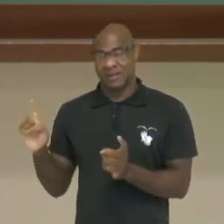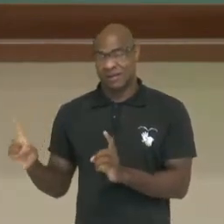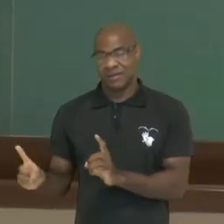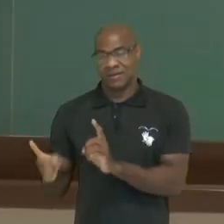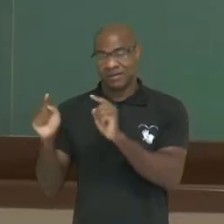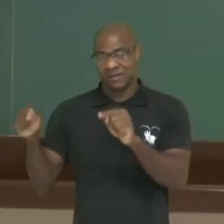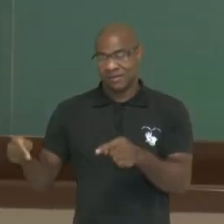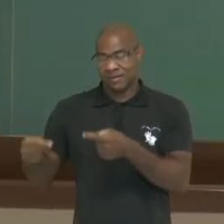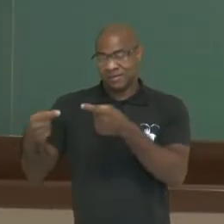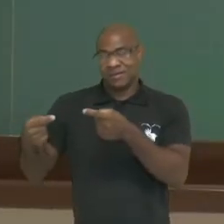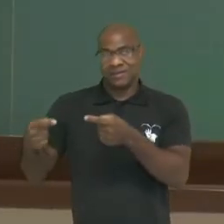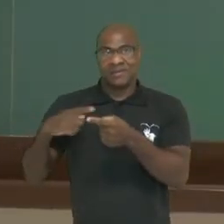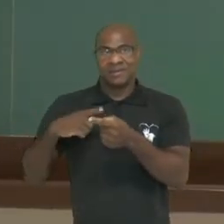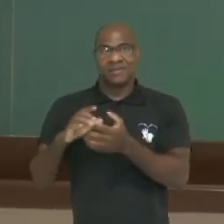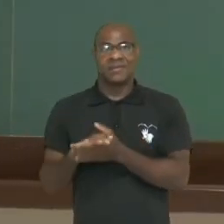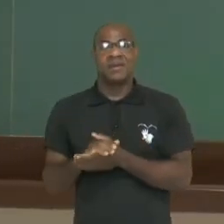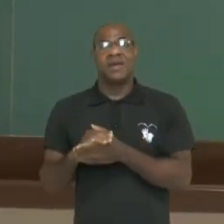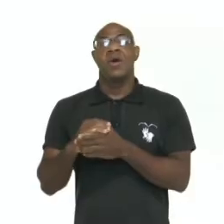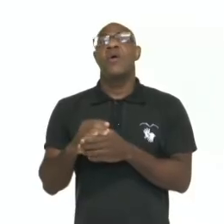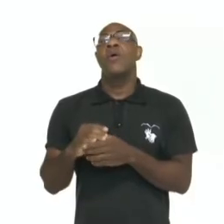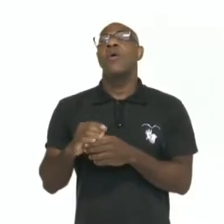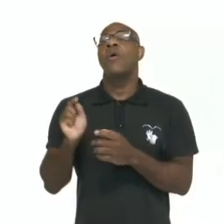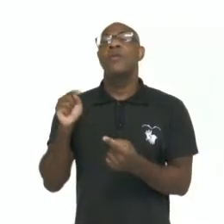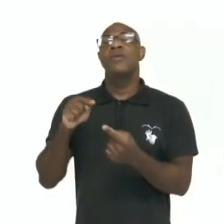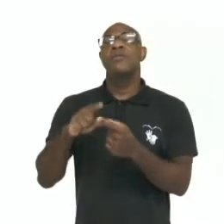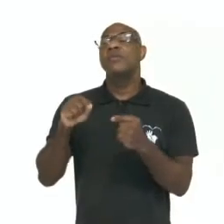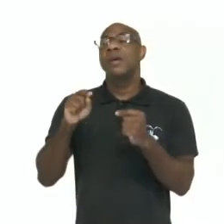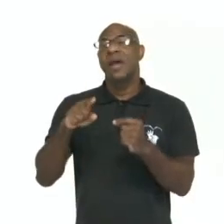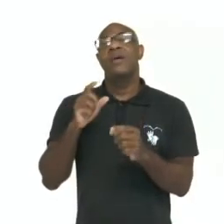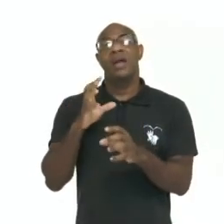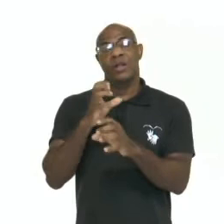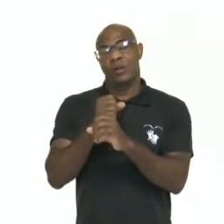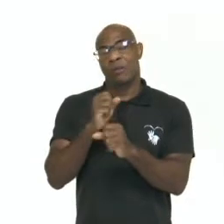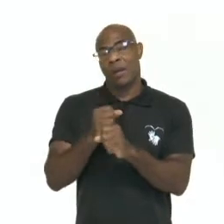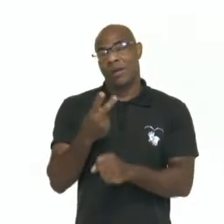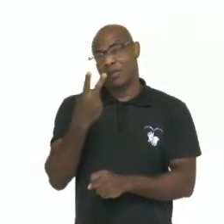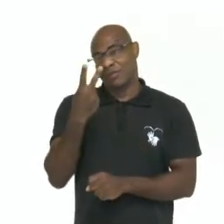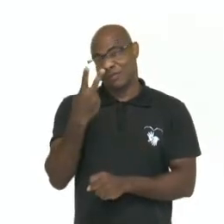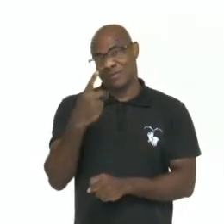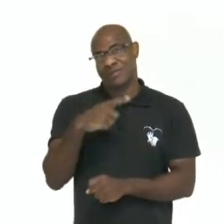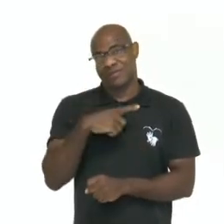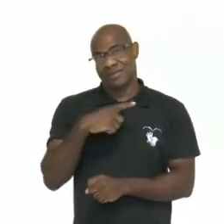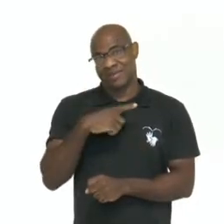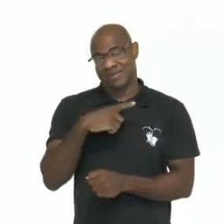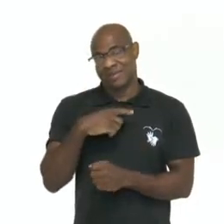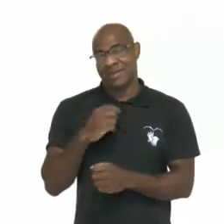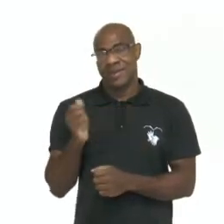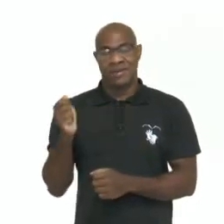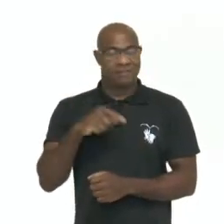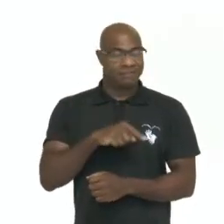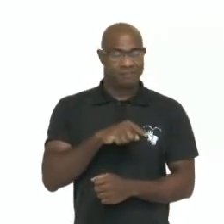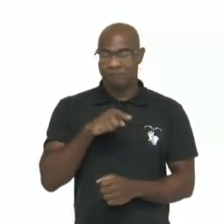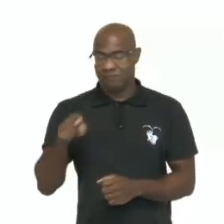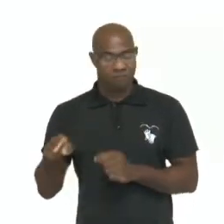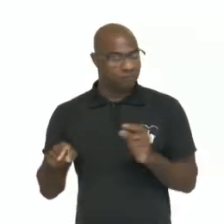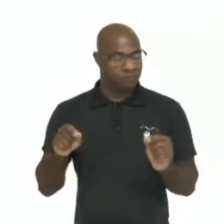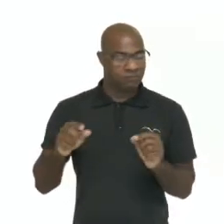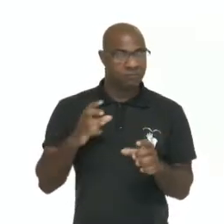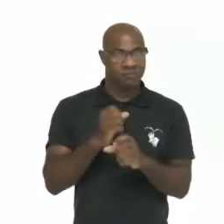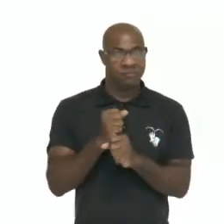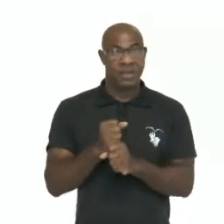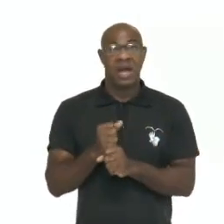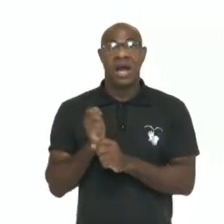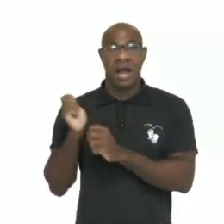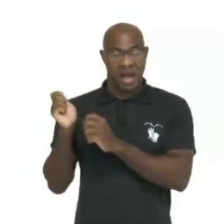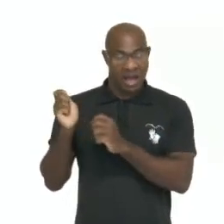O objetivo, então, é somar 2 pontos a mais que o adversário, né? A luta só é